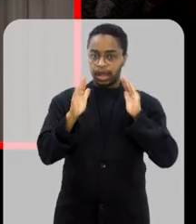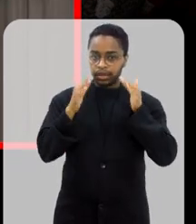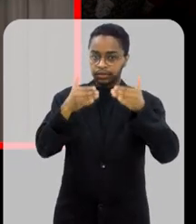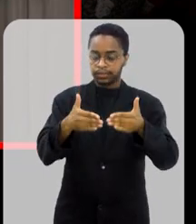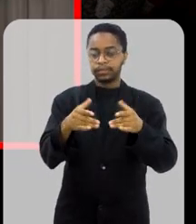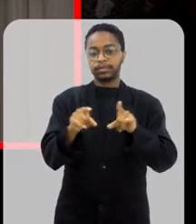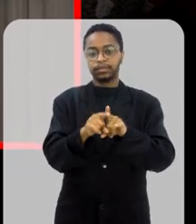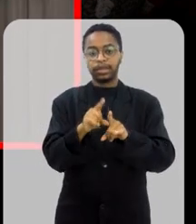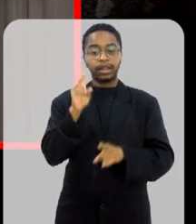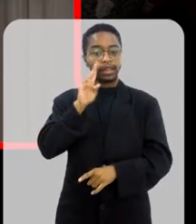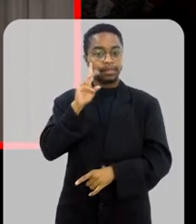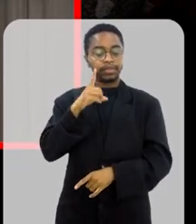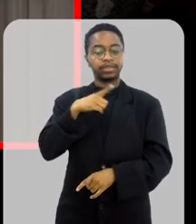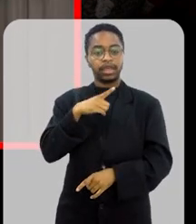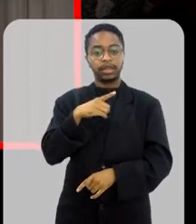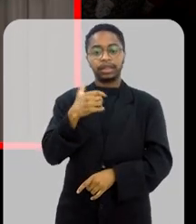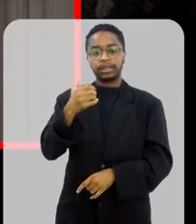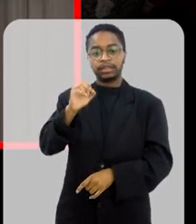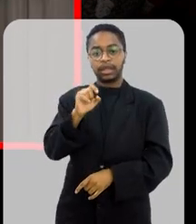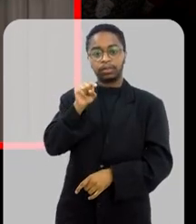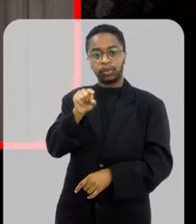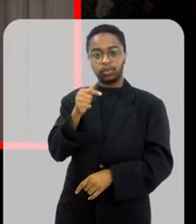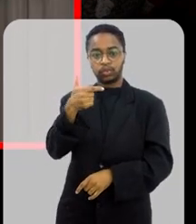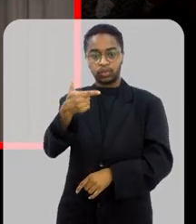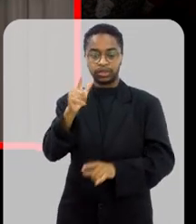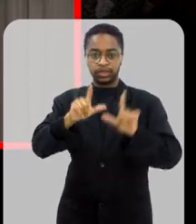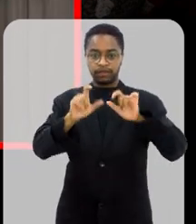nas nossas redes sociais. Lembrando que estamos no